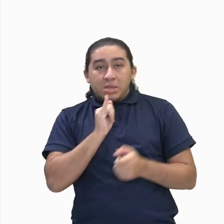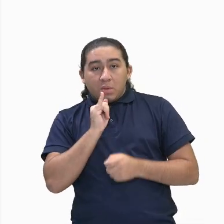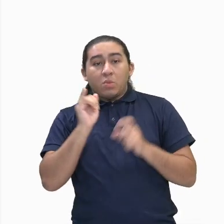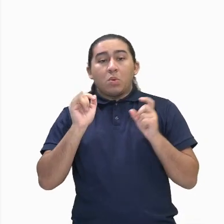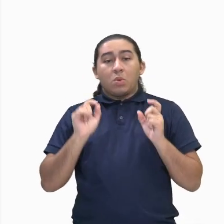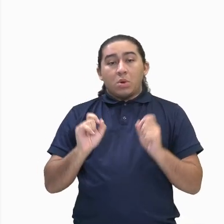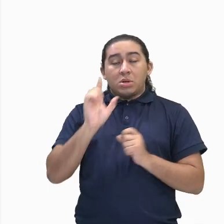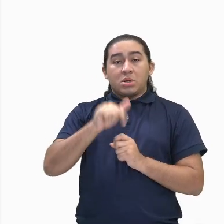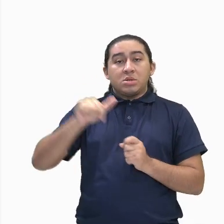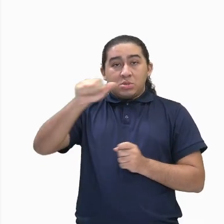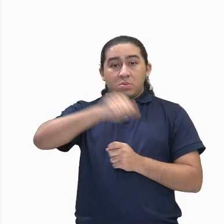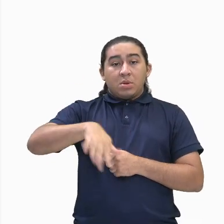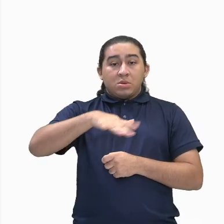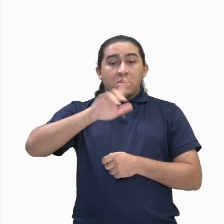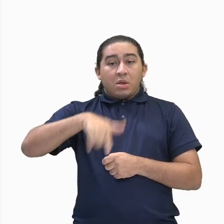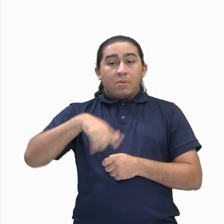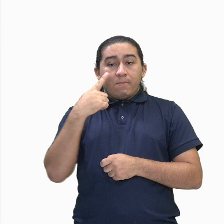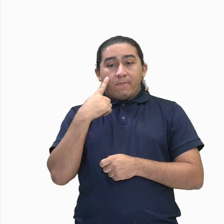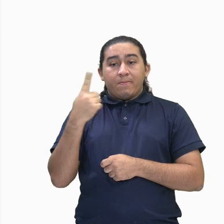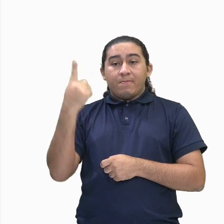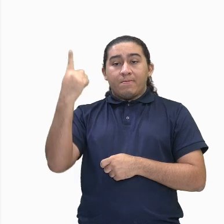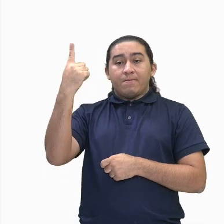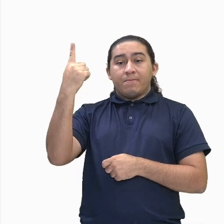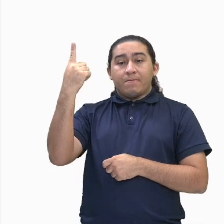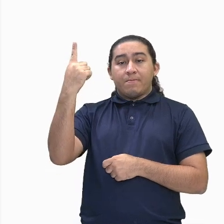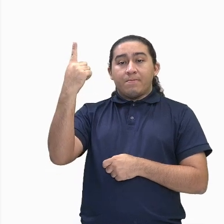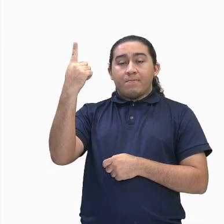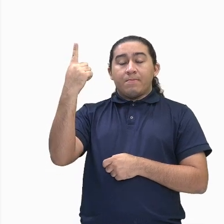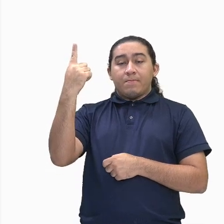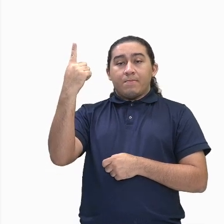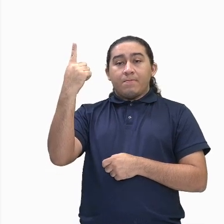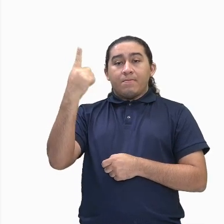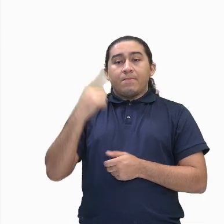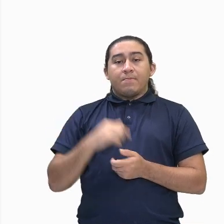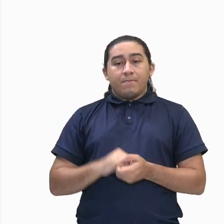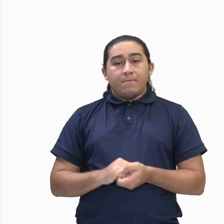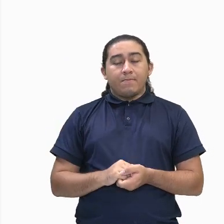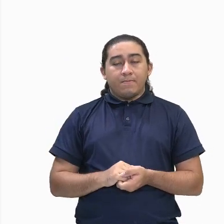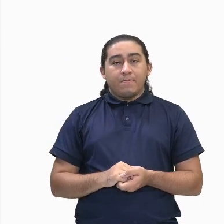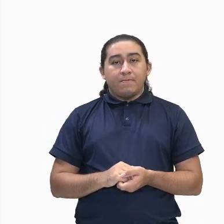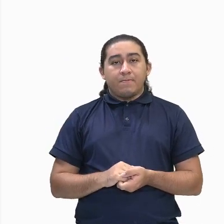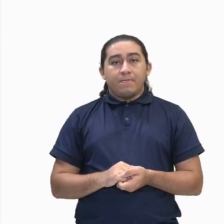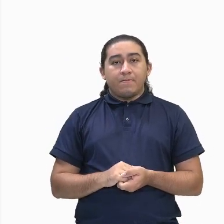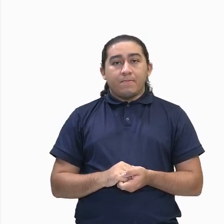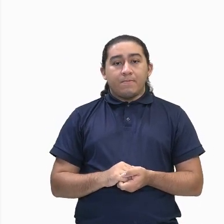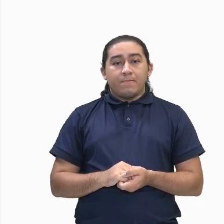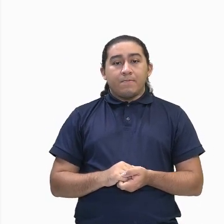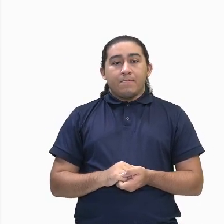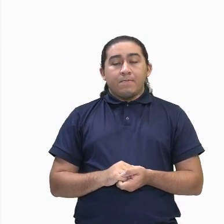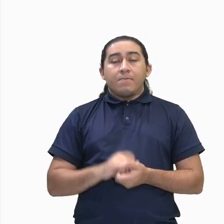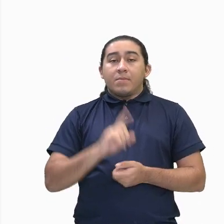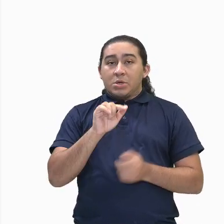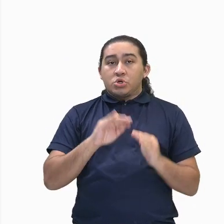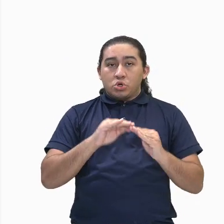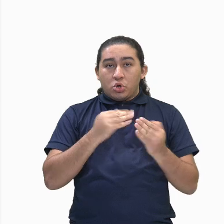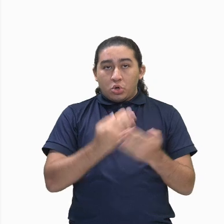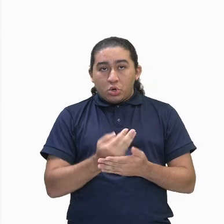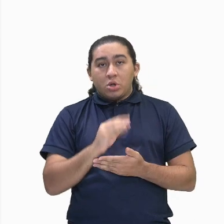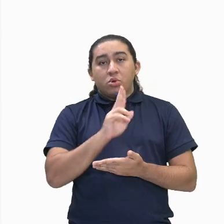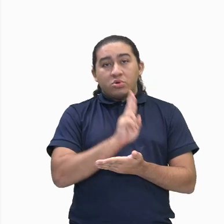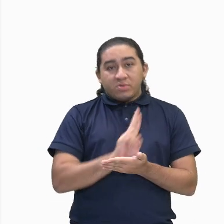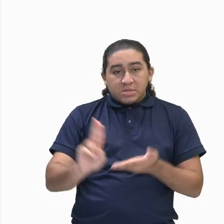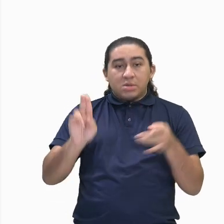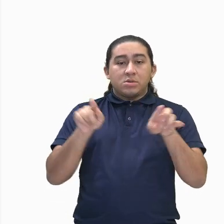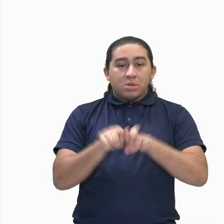centros de produção de conhecimento, temos as chamadas madrasais, que funcionavam como escolas e universidades,